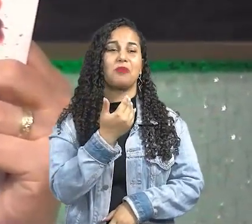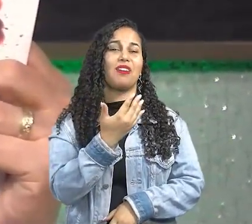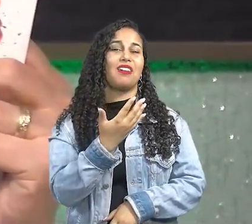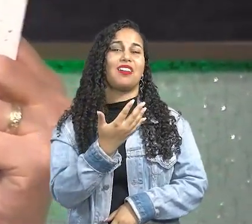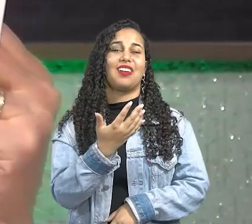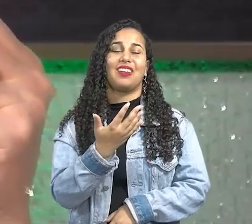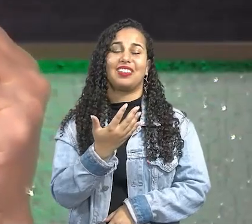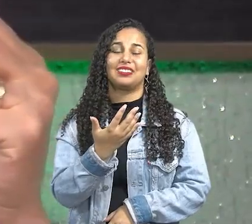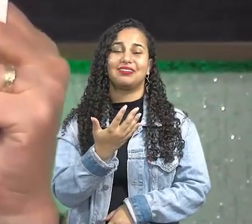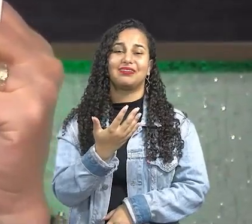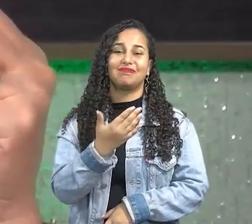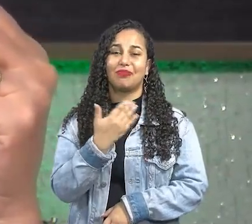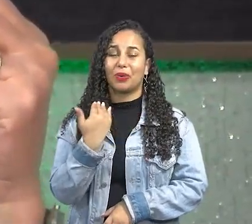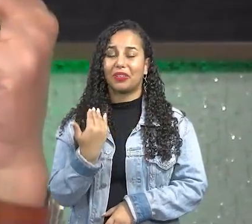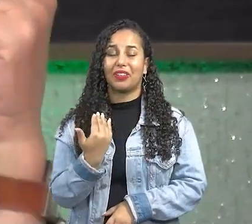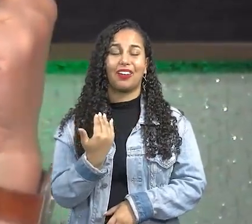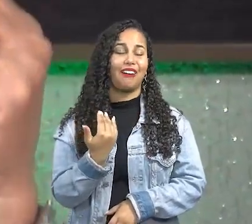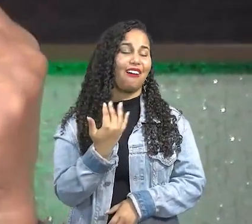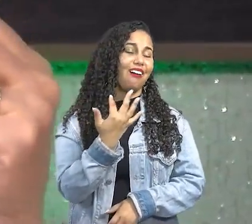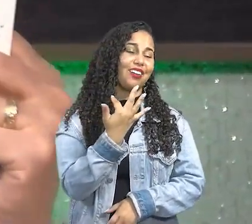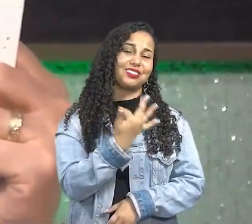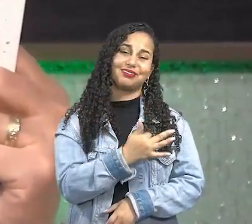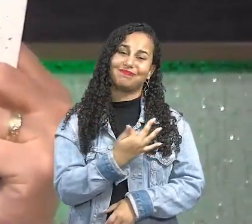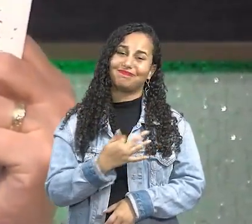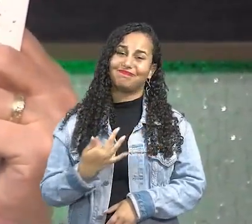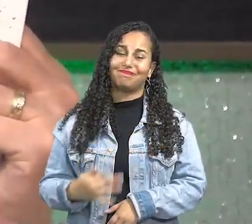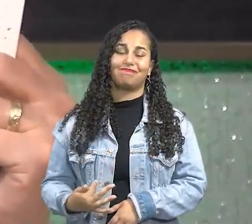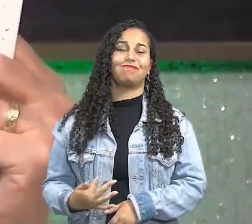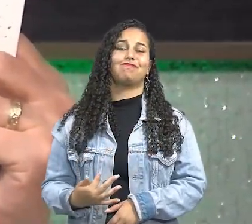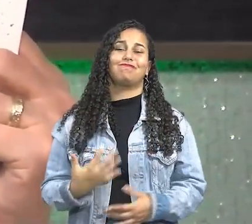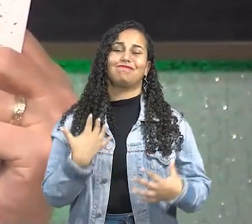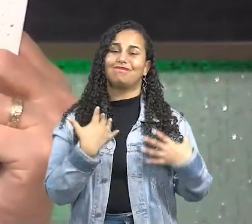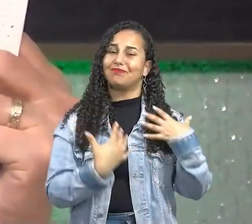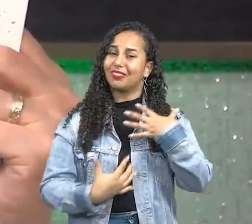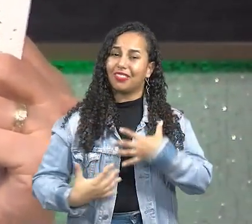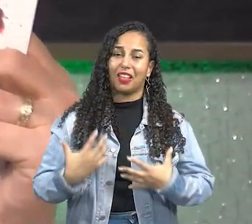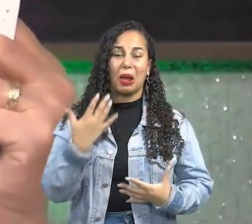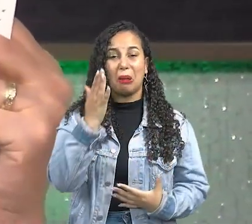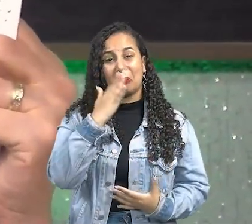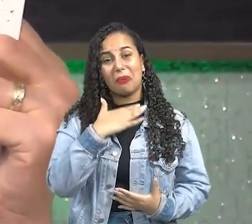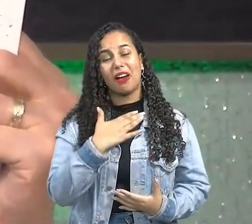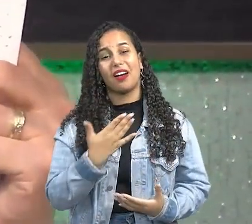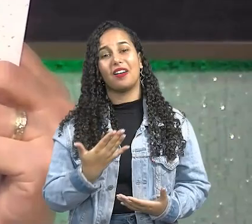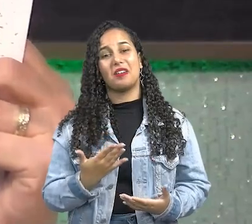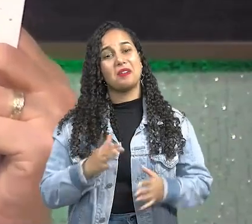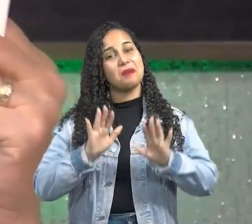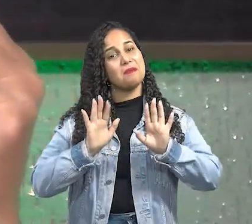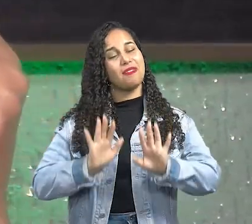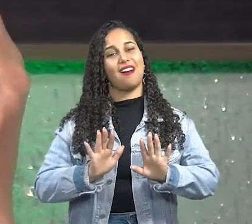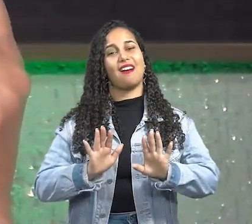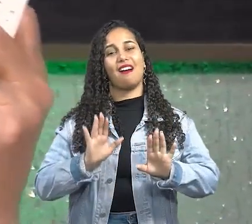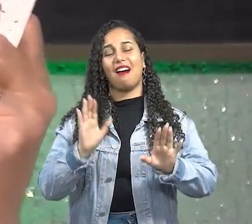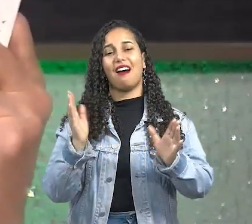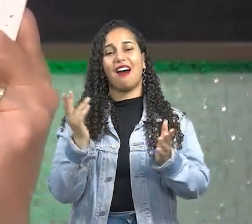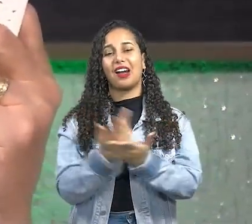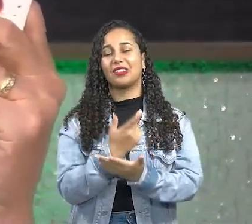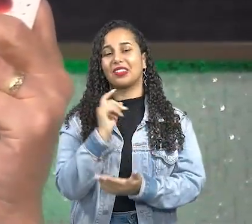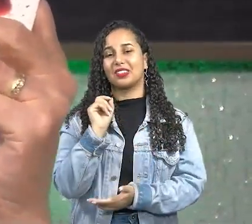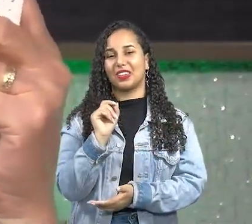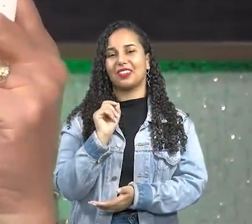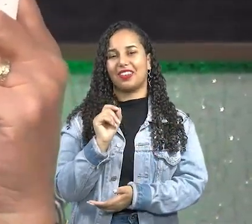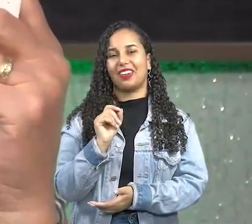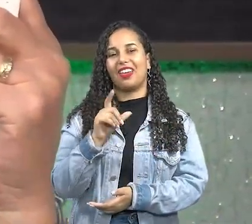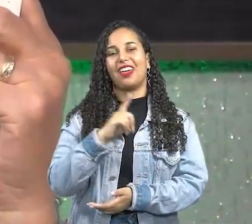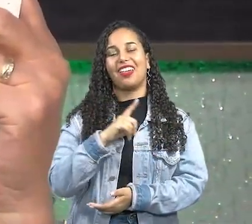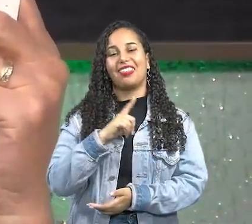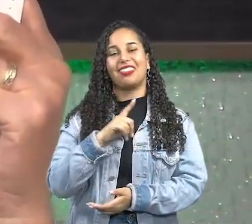igreja. Então, ai que dor, ai que aflição. Mas acontece que tem um lugar que